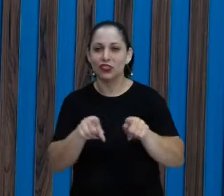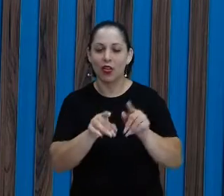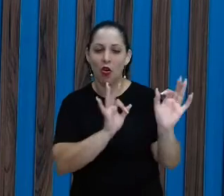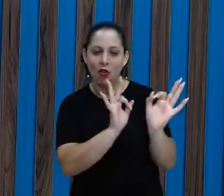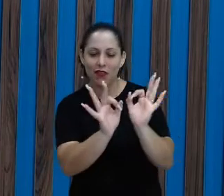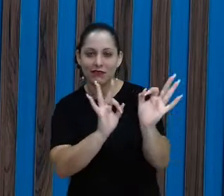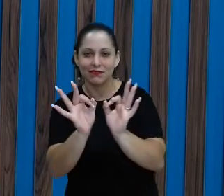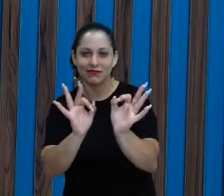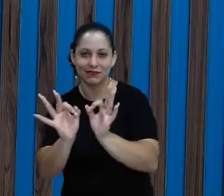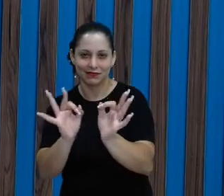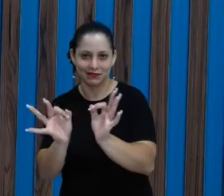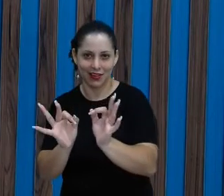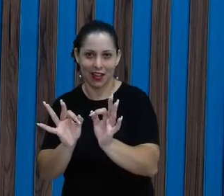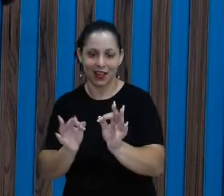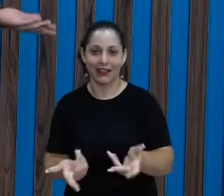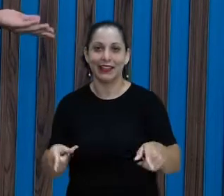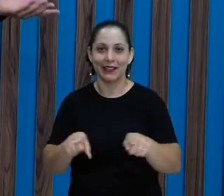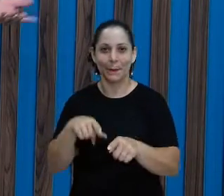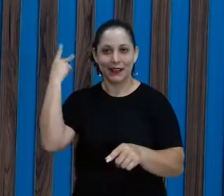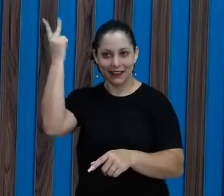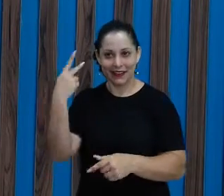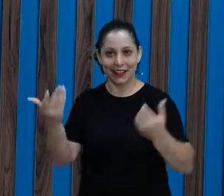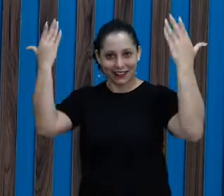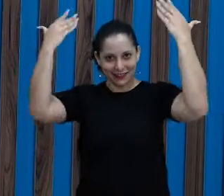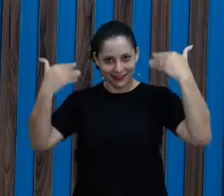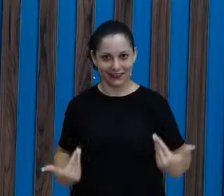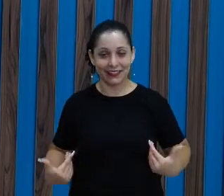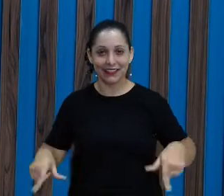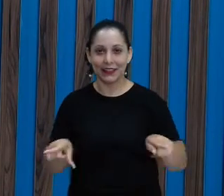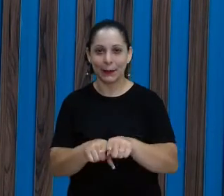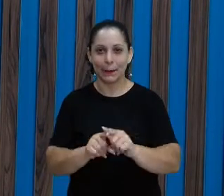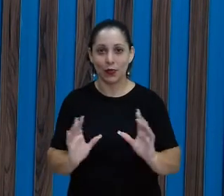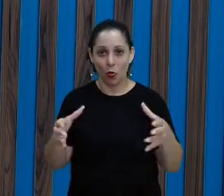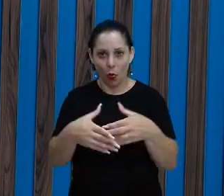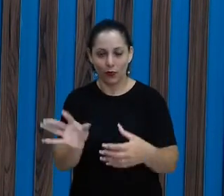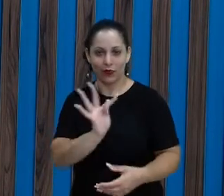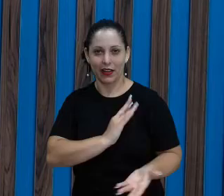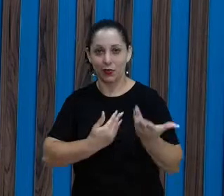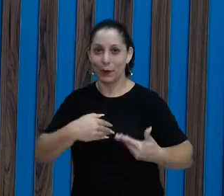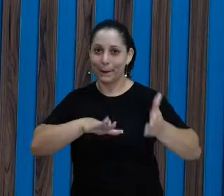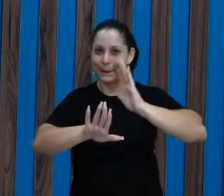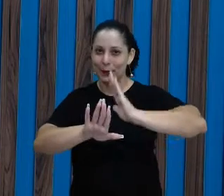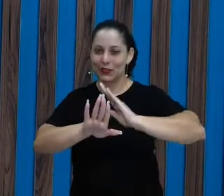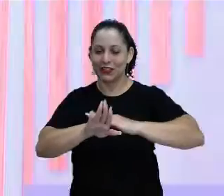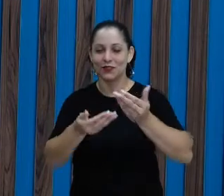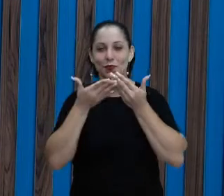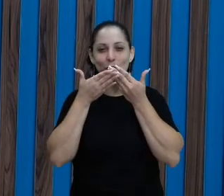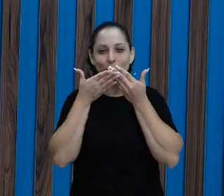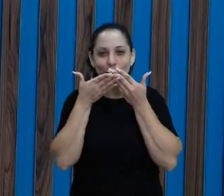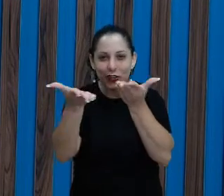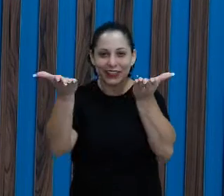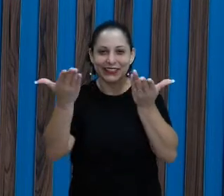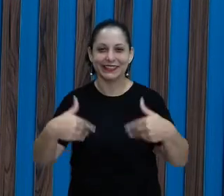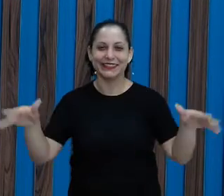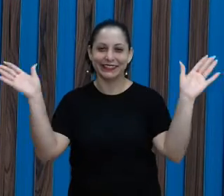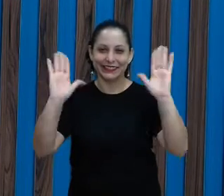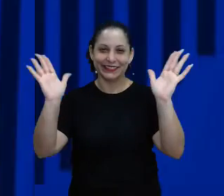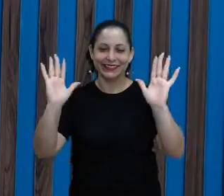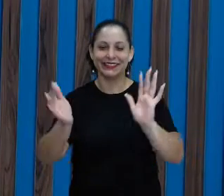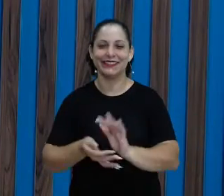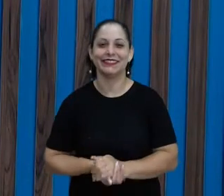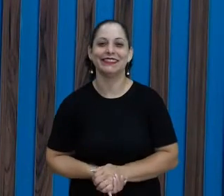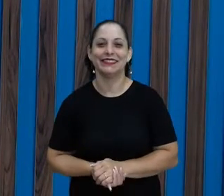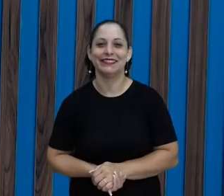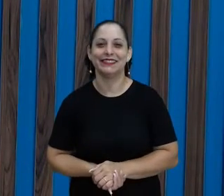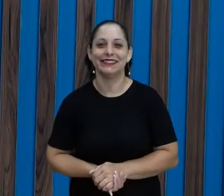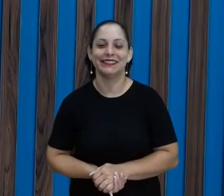essa edição maravilhosa, Kézia, que está aqui, os meninos que estão ali também agora na produção. Um cheiro e até semana que vem.